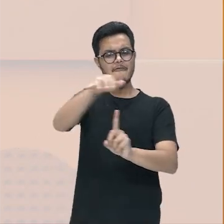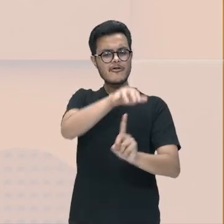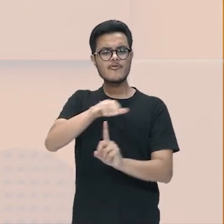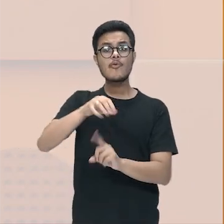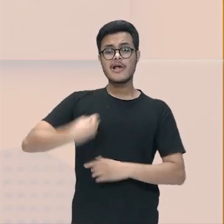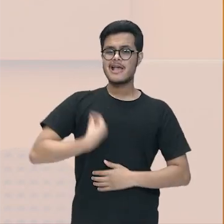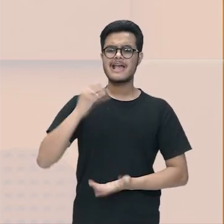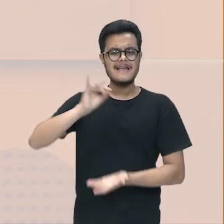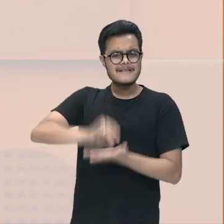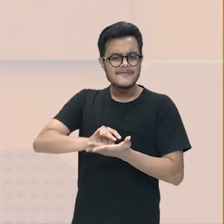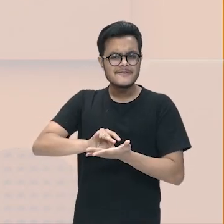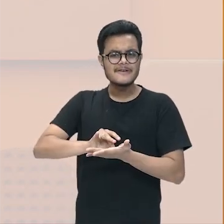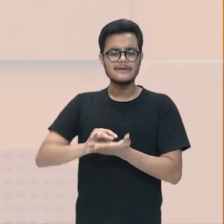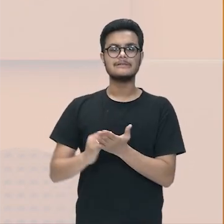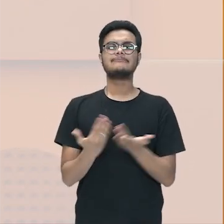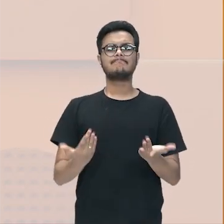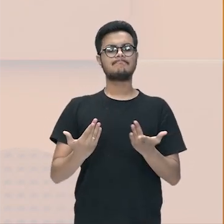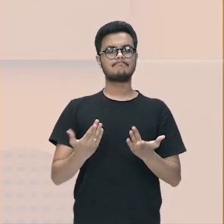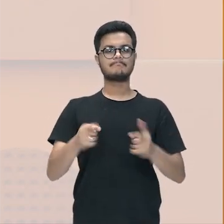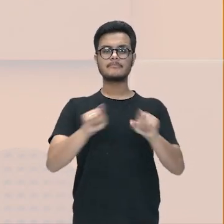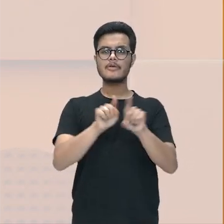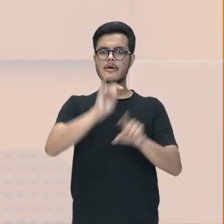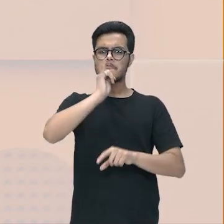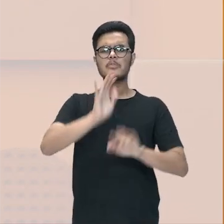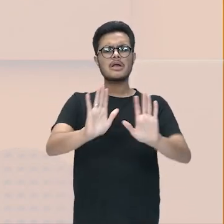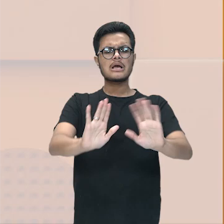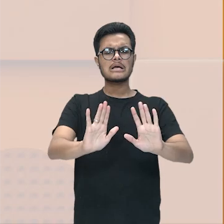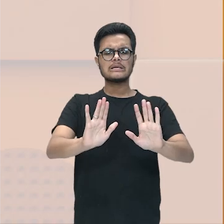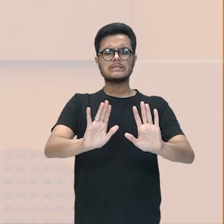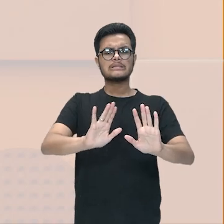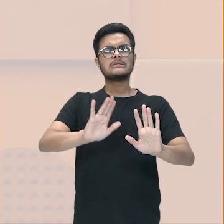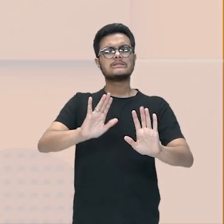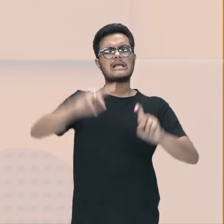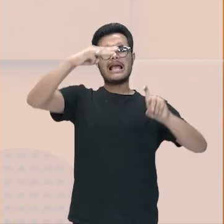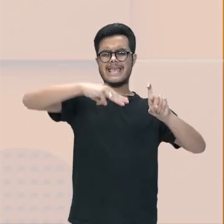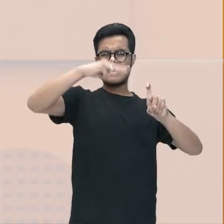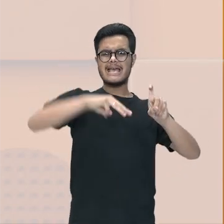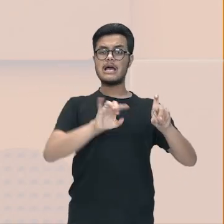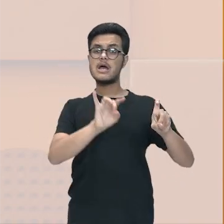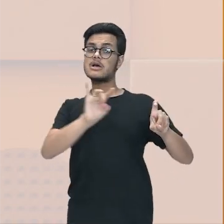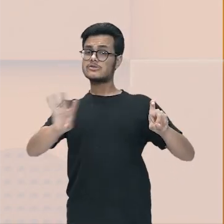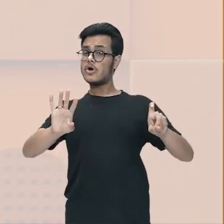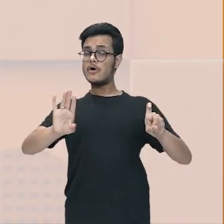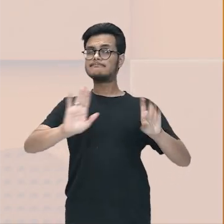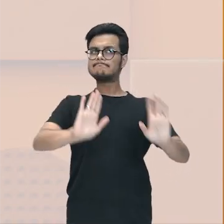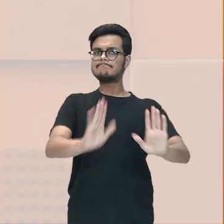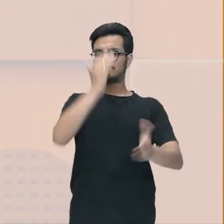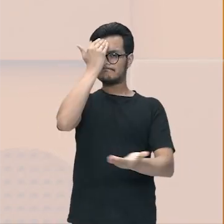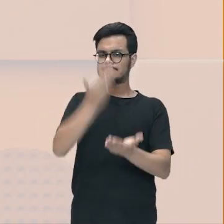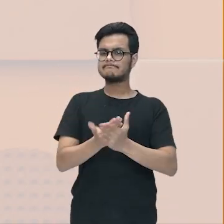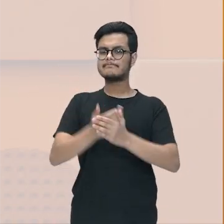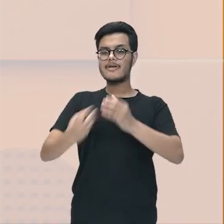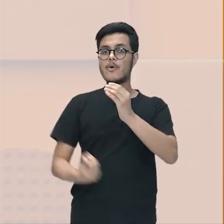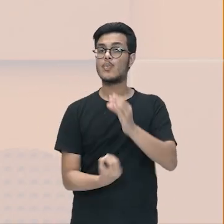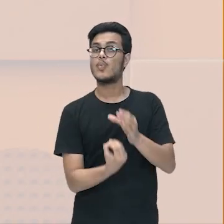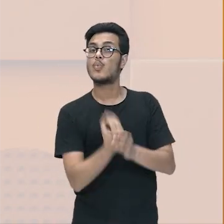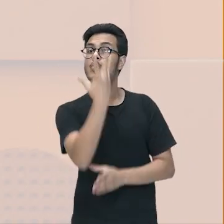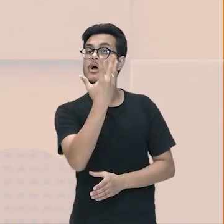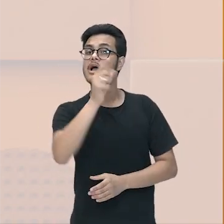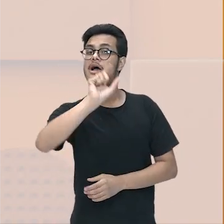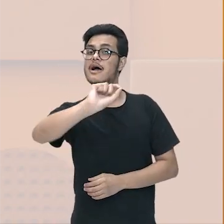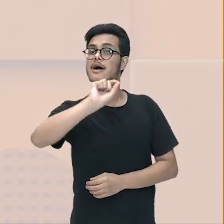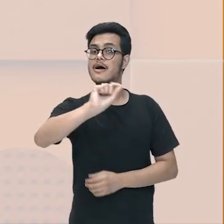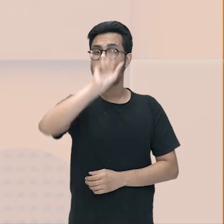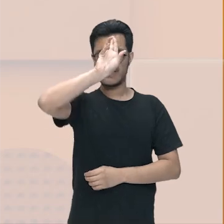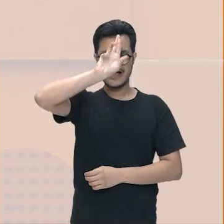passam, então, de certa forma, de acreditar apenas na mitologia e nas crenças para começar, então, a usar o quê?